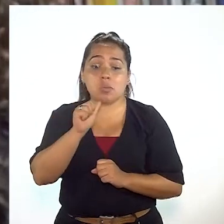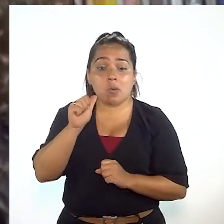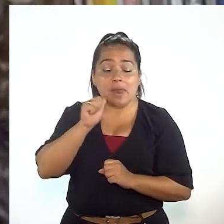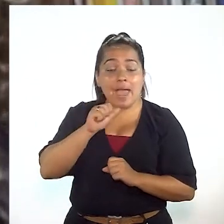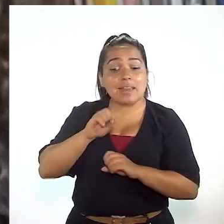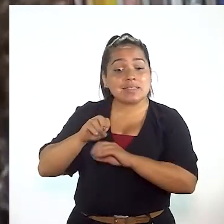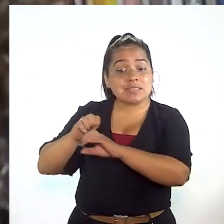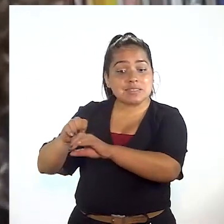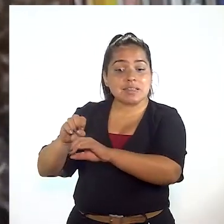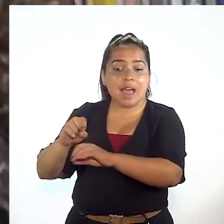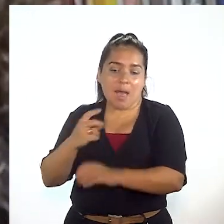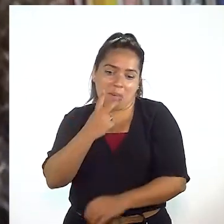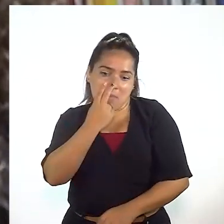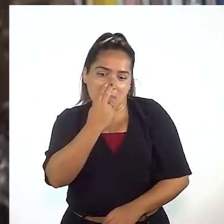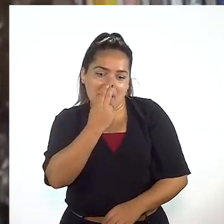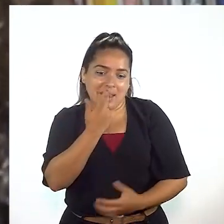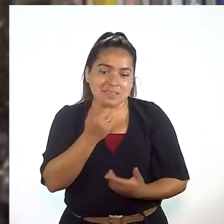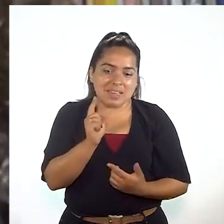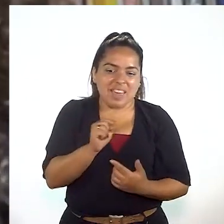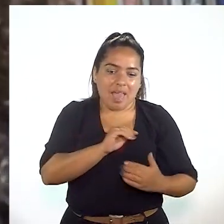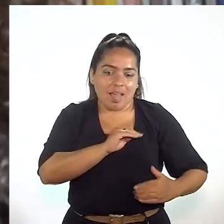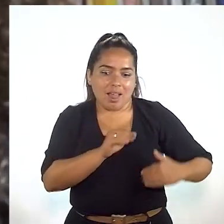isso,